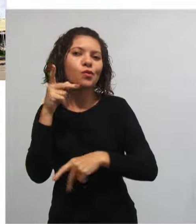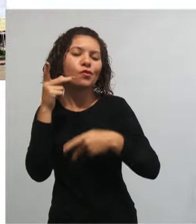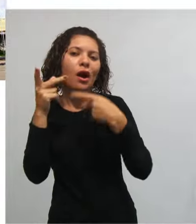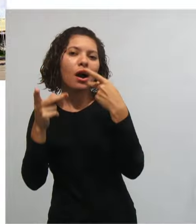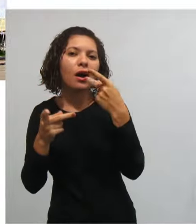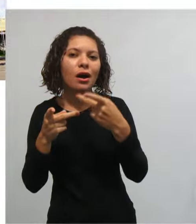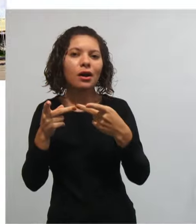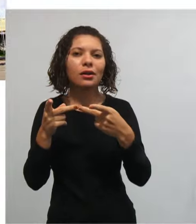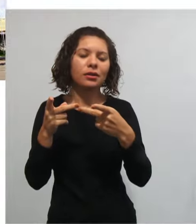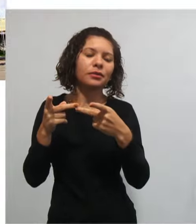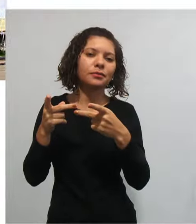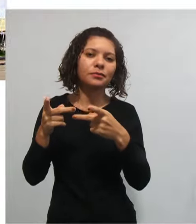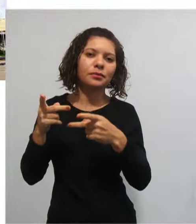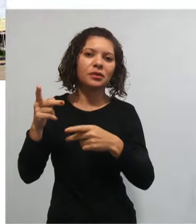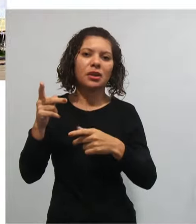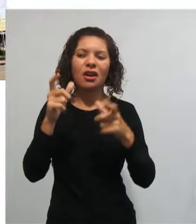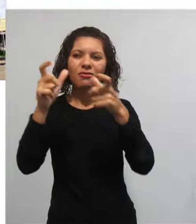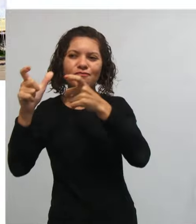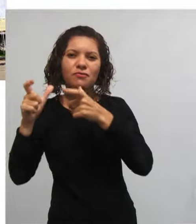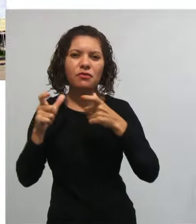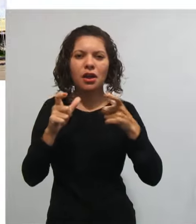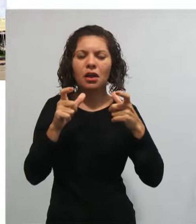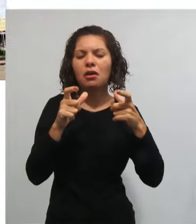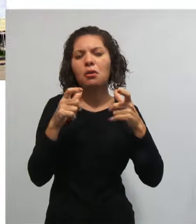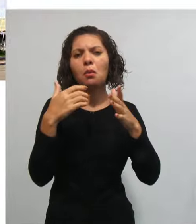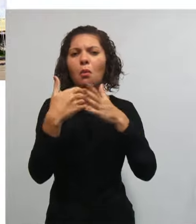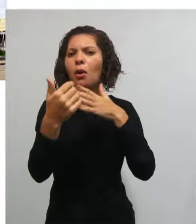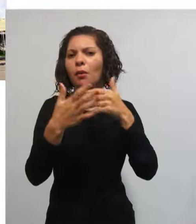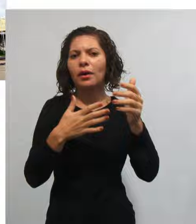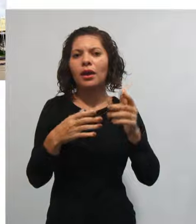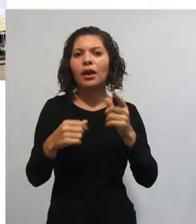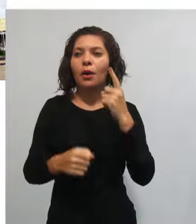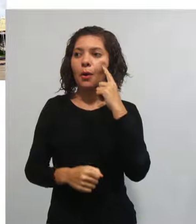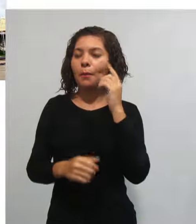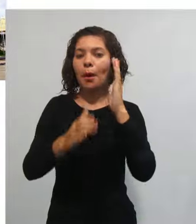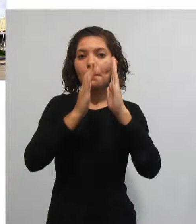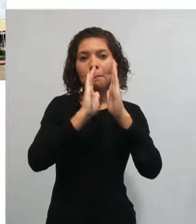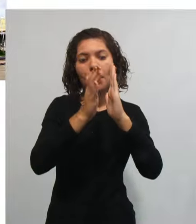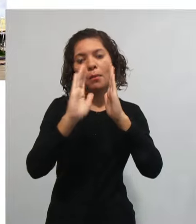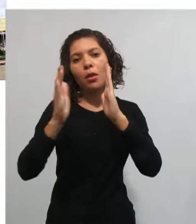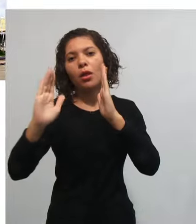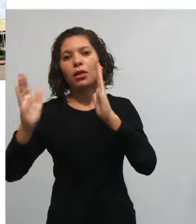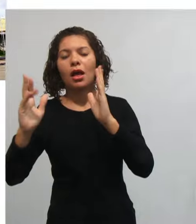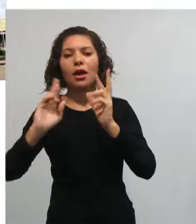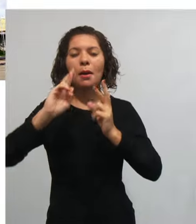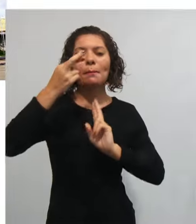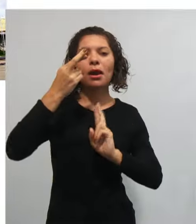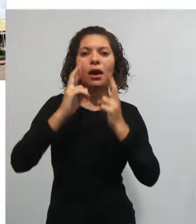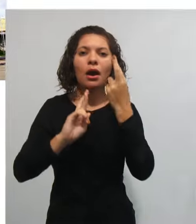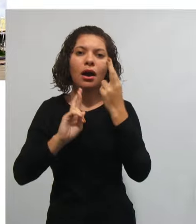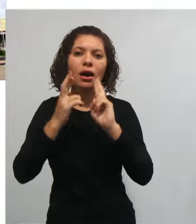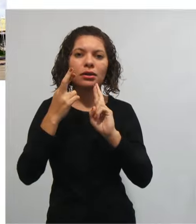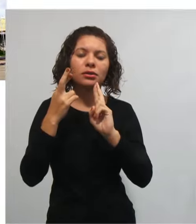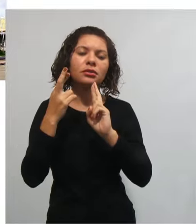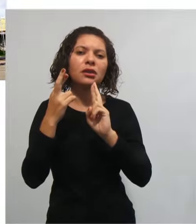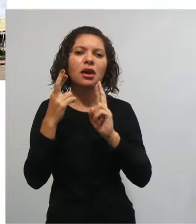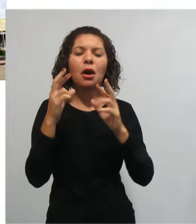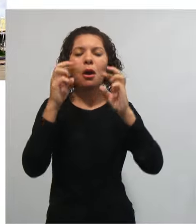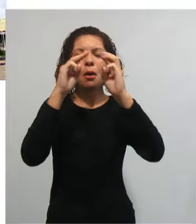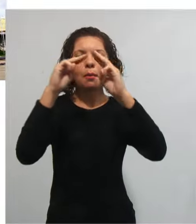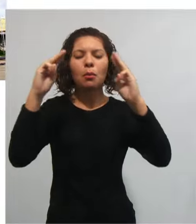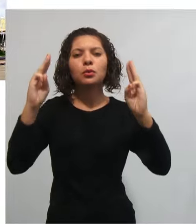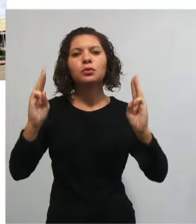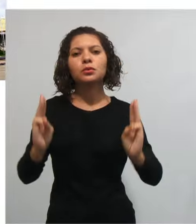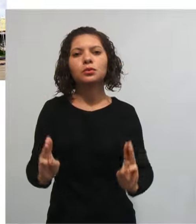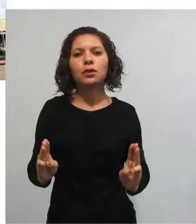lúdicas trocas escuta falas sensíveis nos diversos ambientes educativos aí considera biblioteca